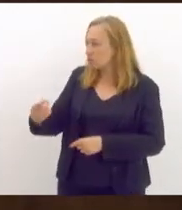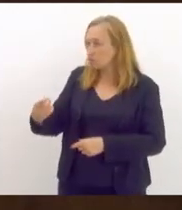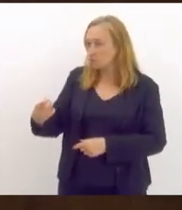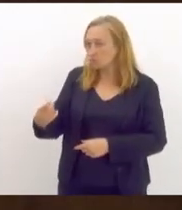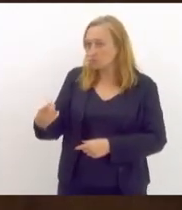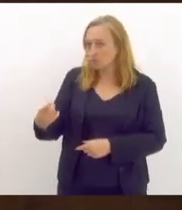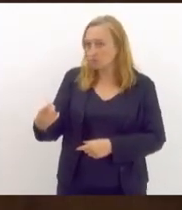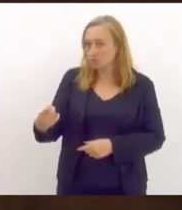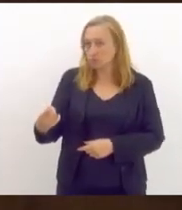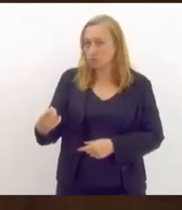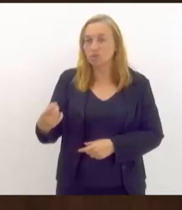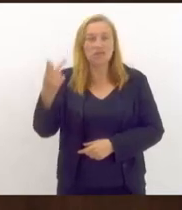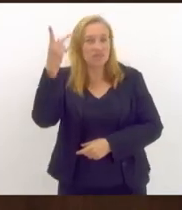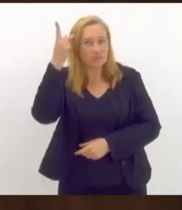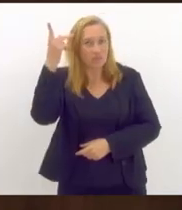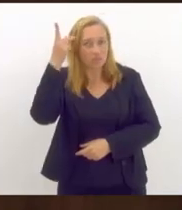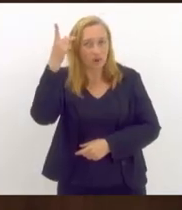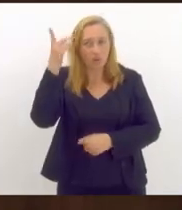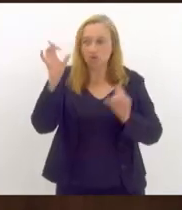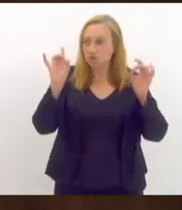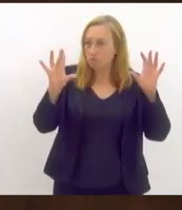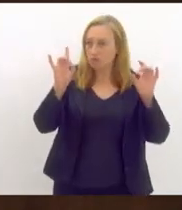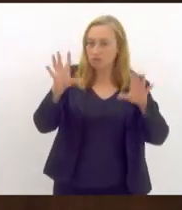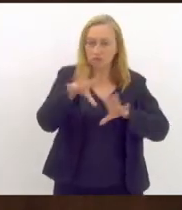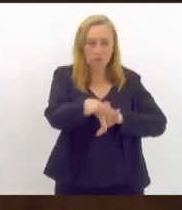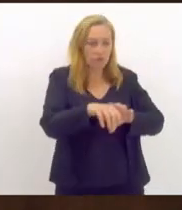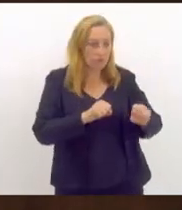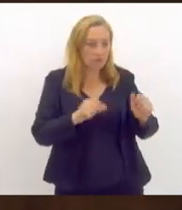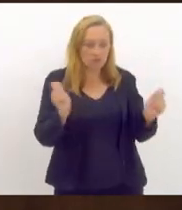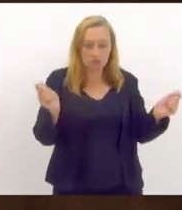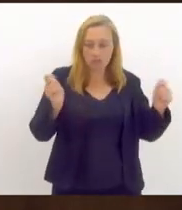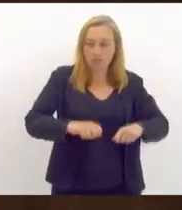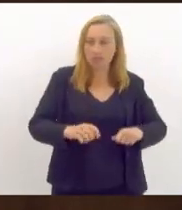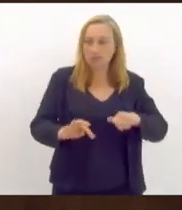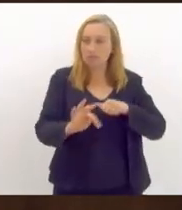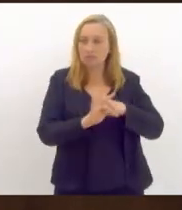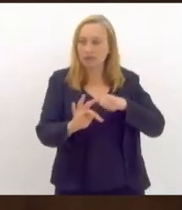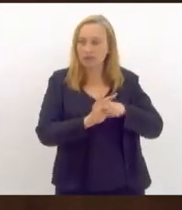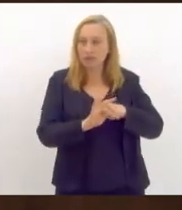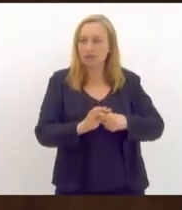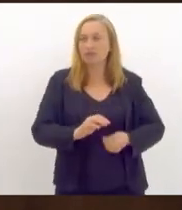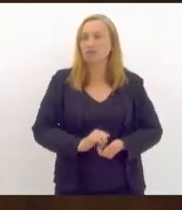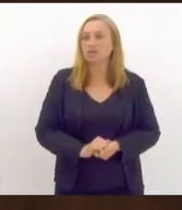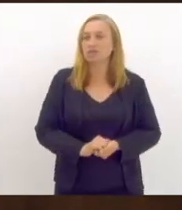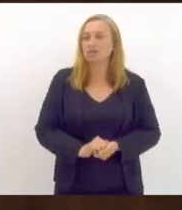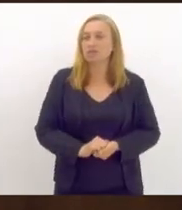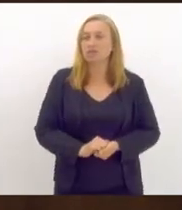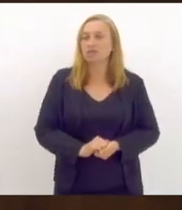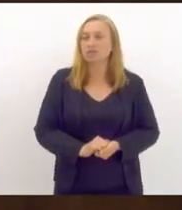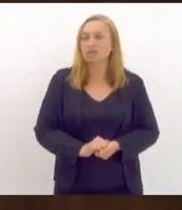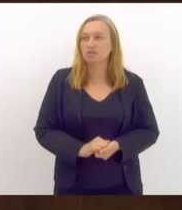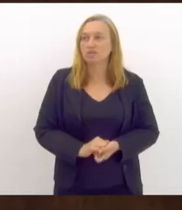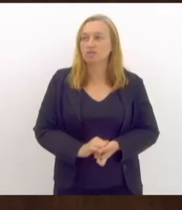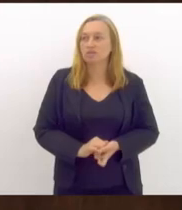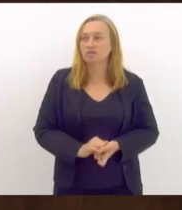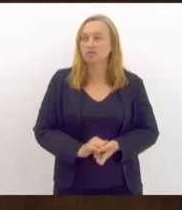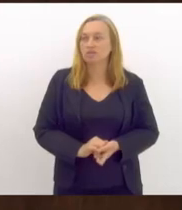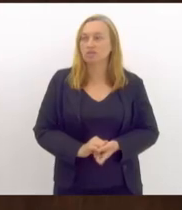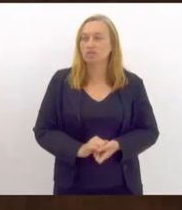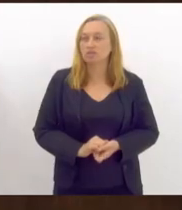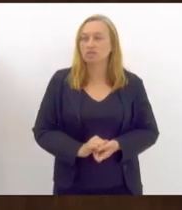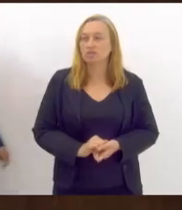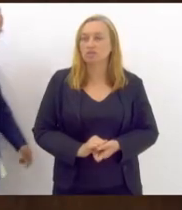especialmente São Paulo por conta de formação de capacitação técnica e uma série de elementos que precisam ser revistos para que nós